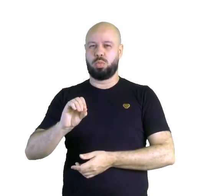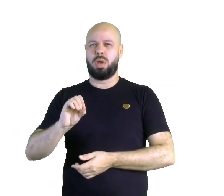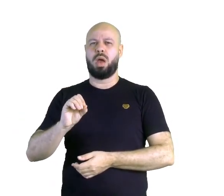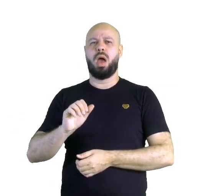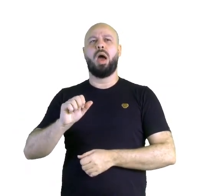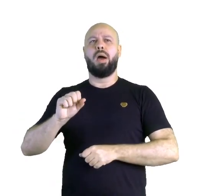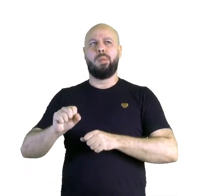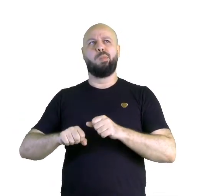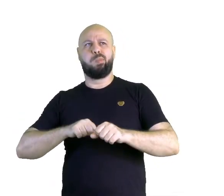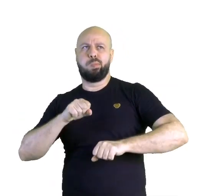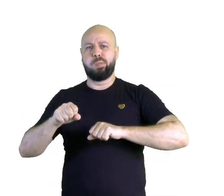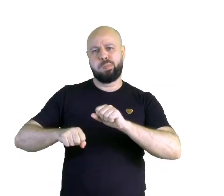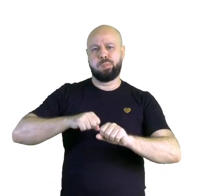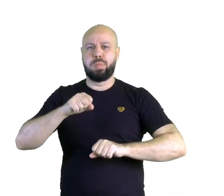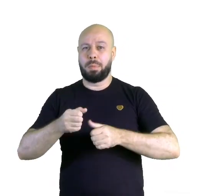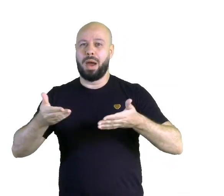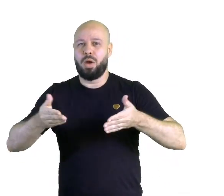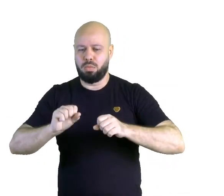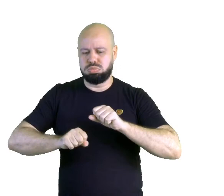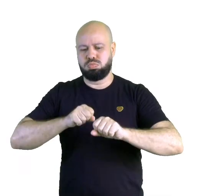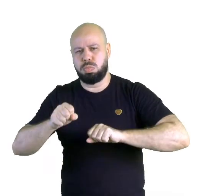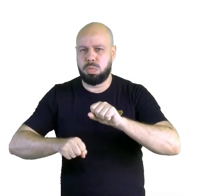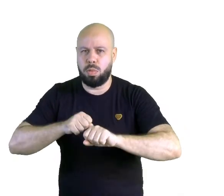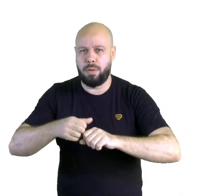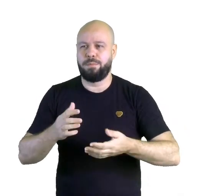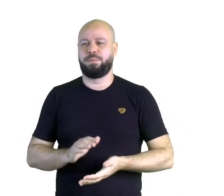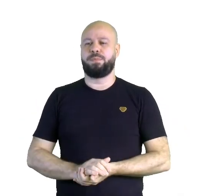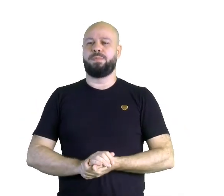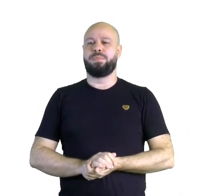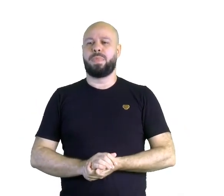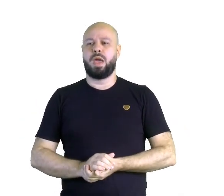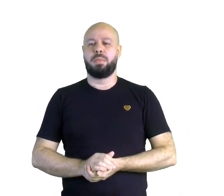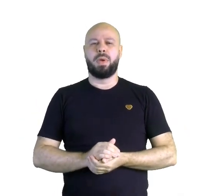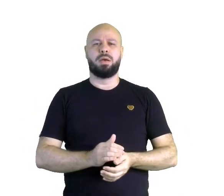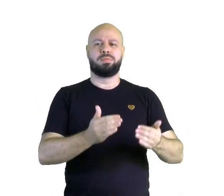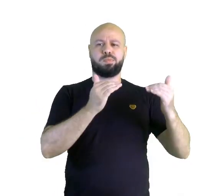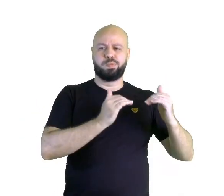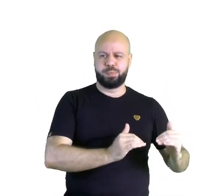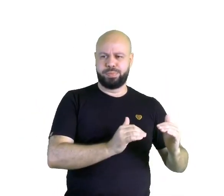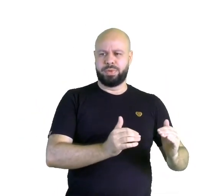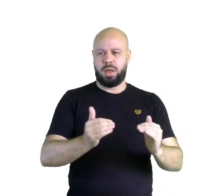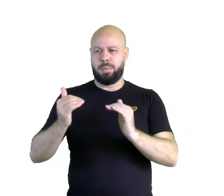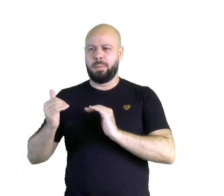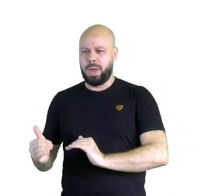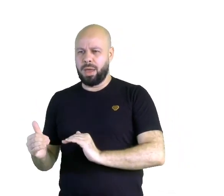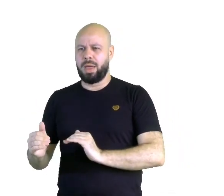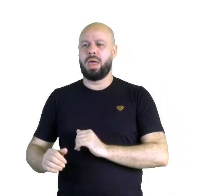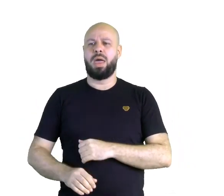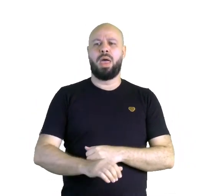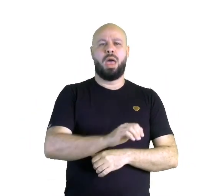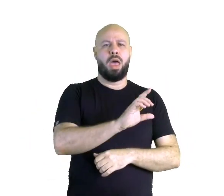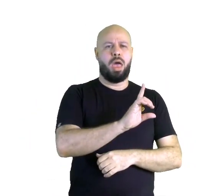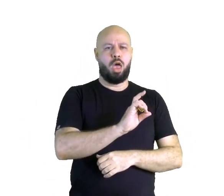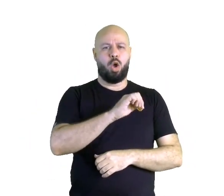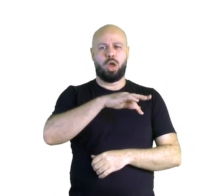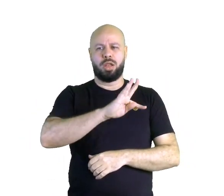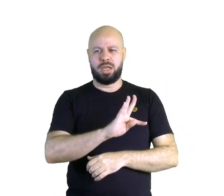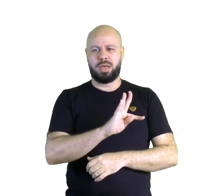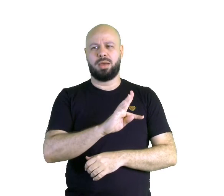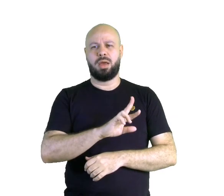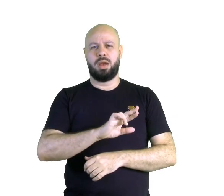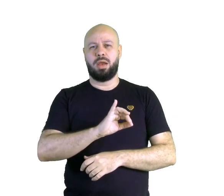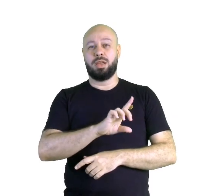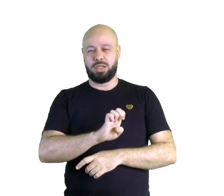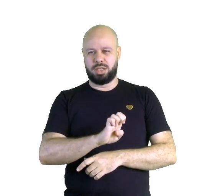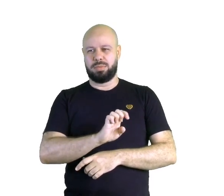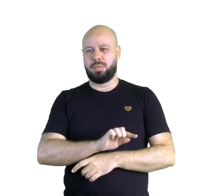bicycle. Eles não andam de bicicleta. Já no present continuous, they aren't riding a bike.